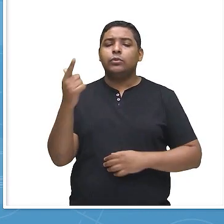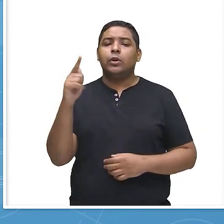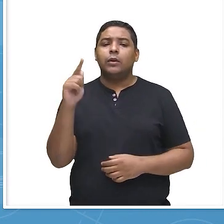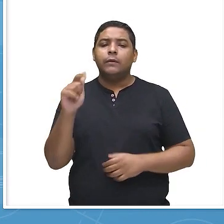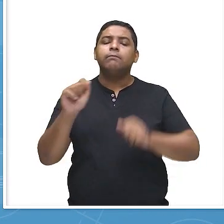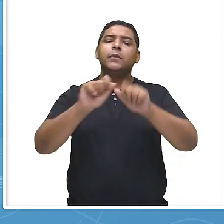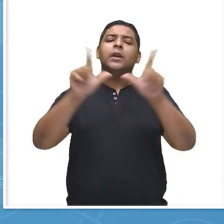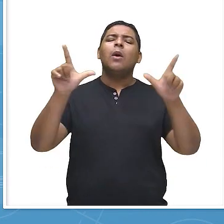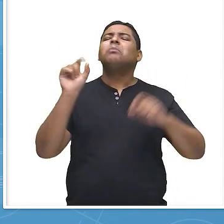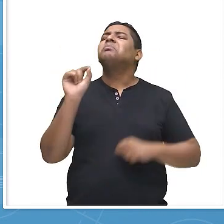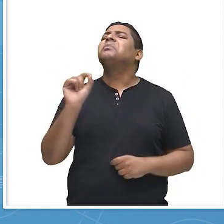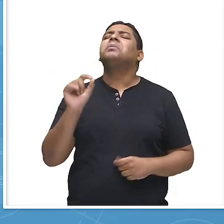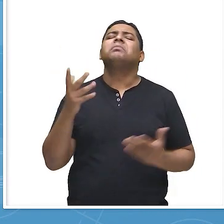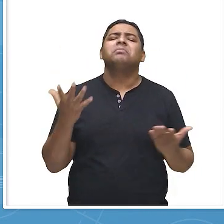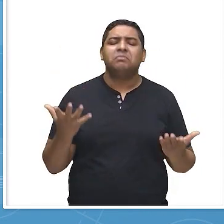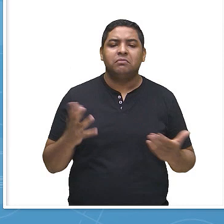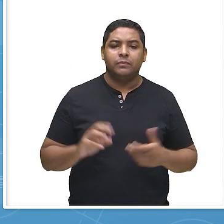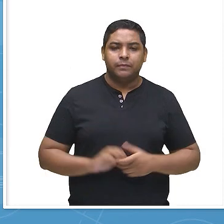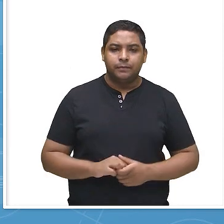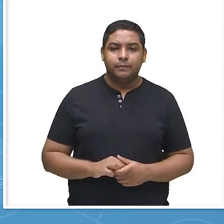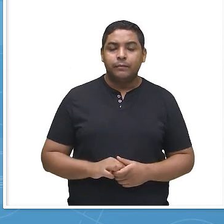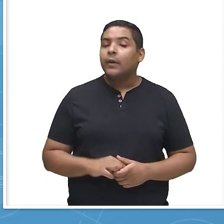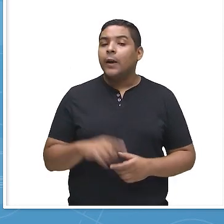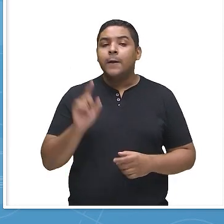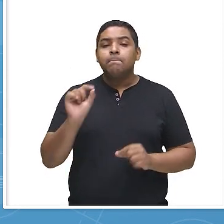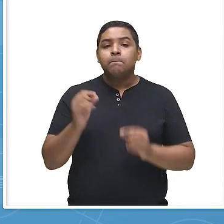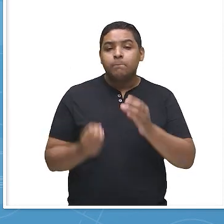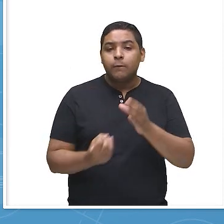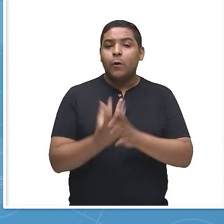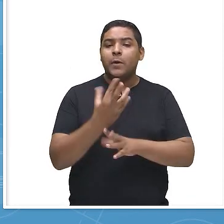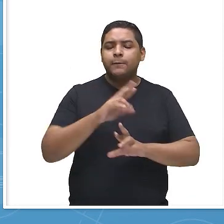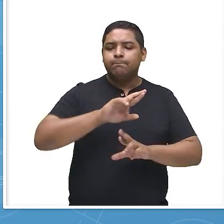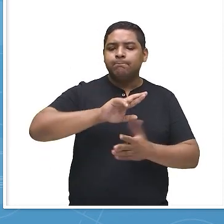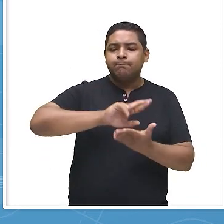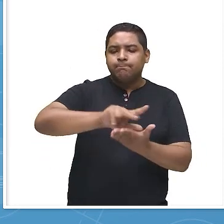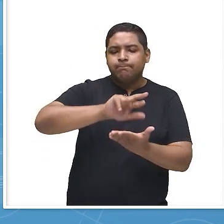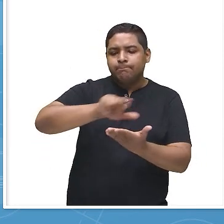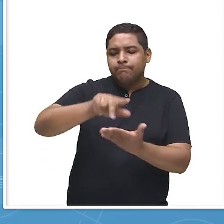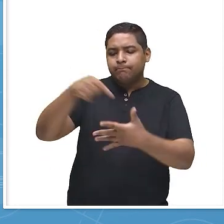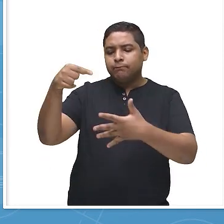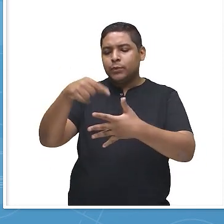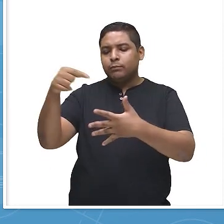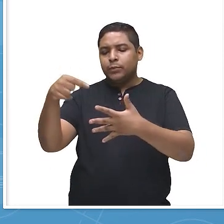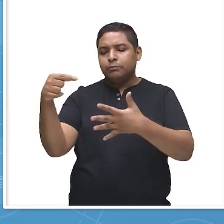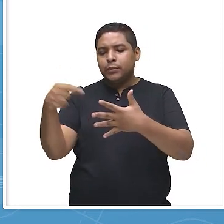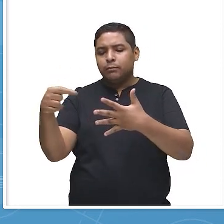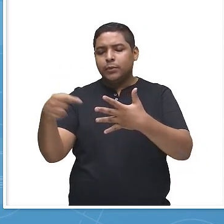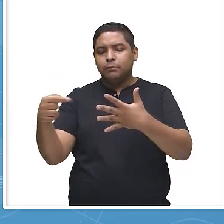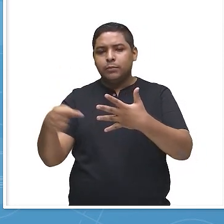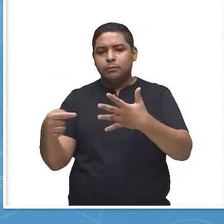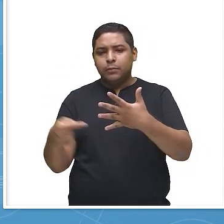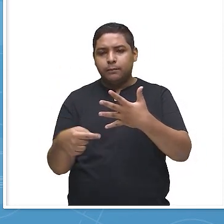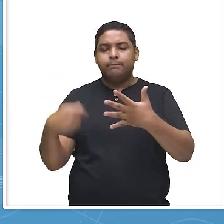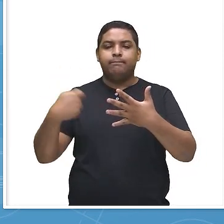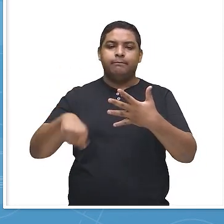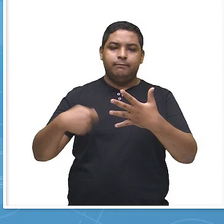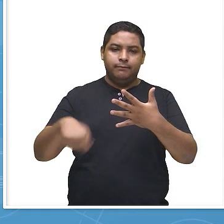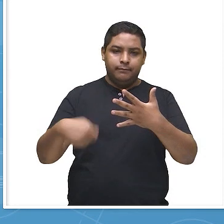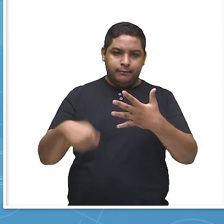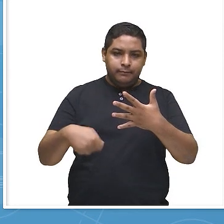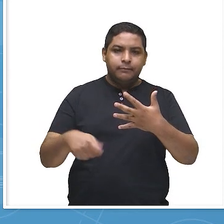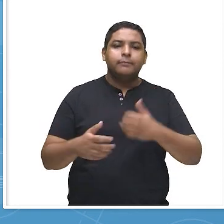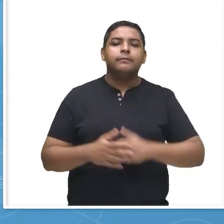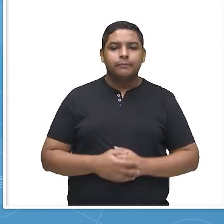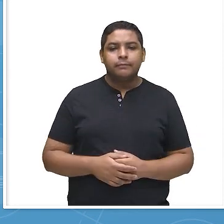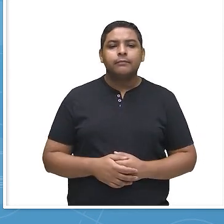que é paisagem? Bom, ela é formada por diferentes elementos, tá? E podem